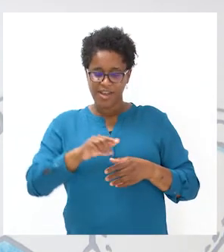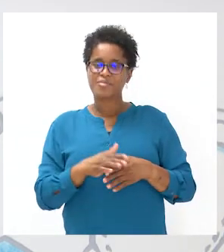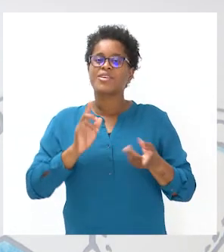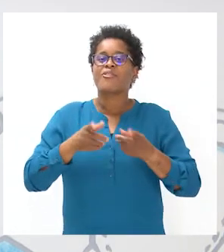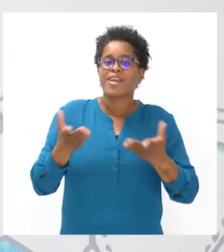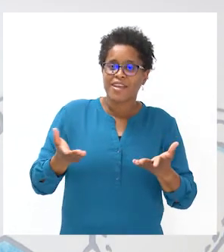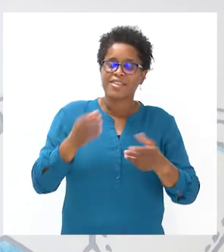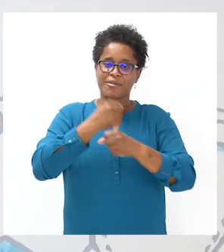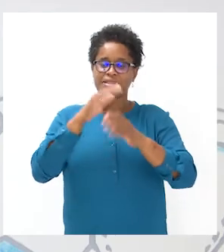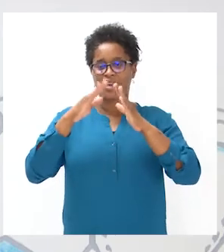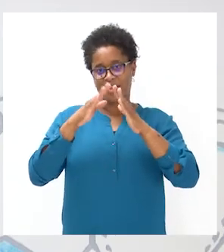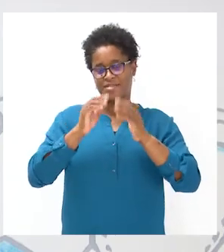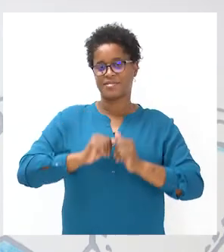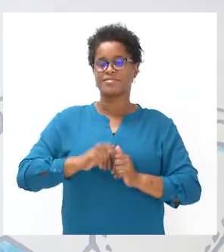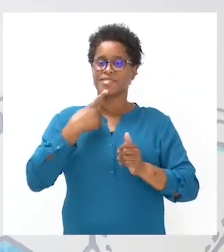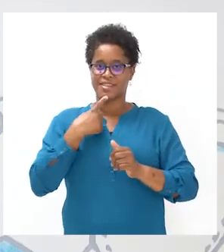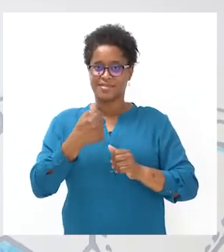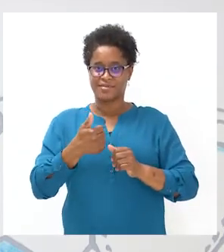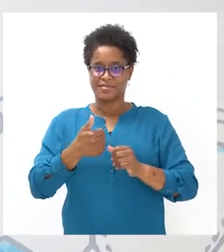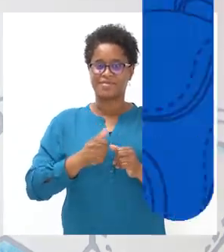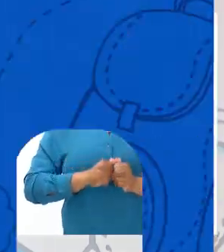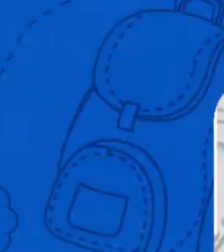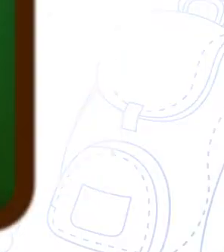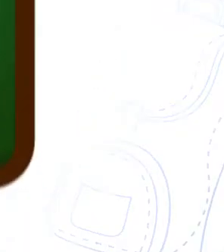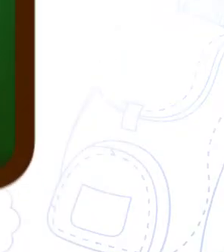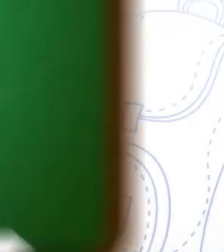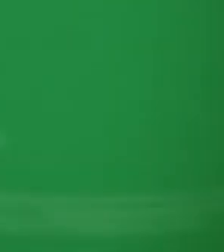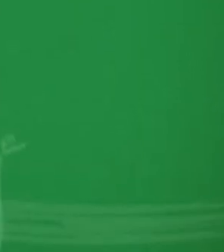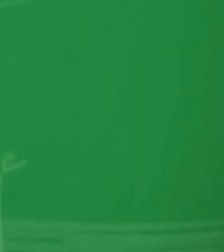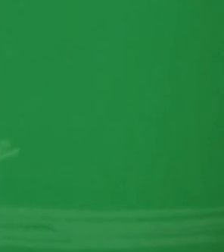aqui, trabalho de casa, certo?